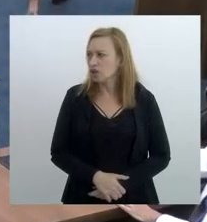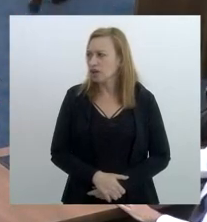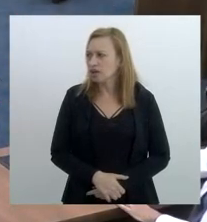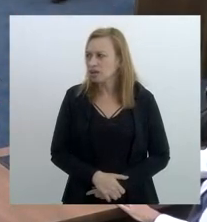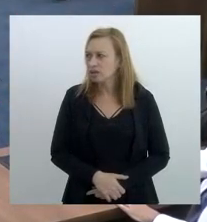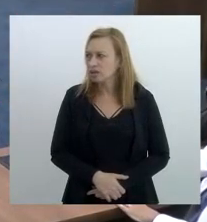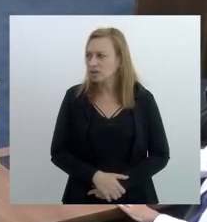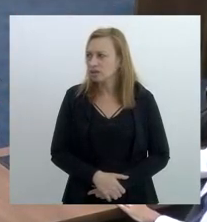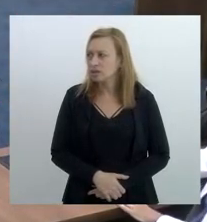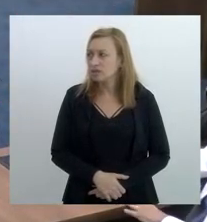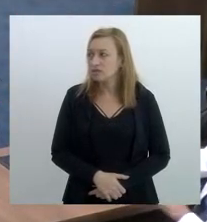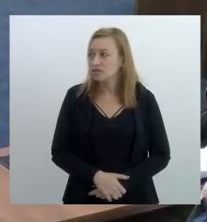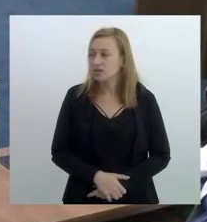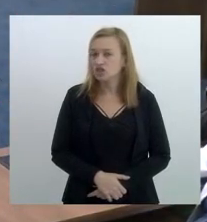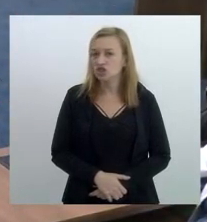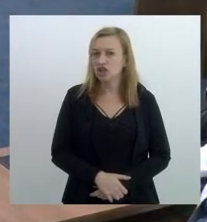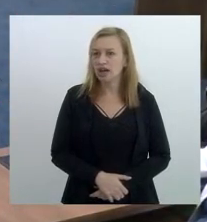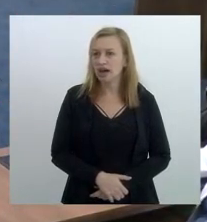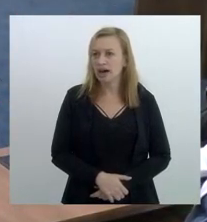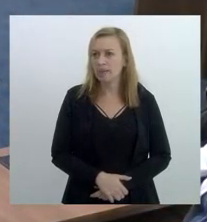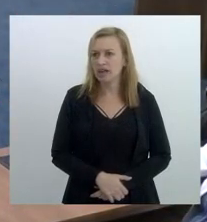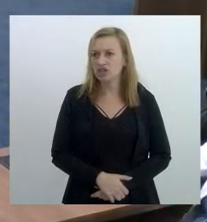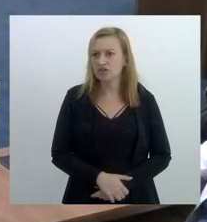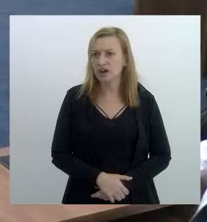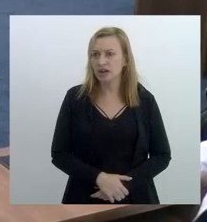depois da deputada Renata, ainda tem mais